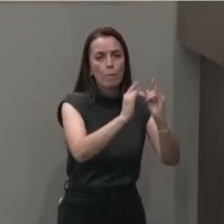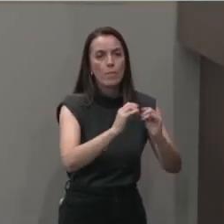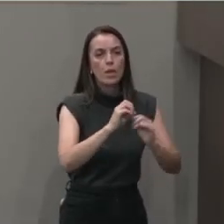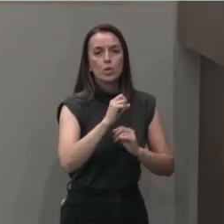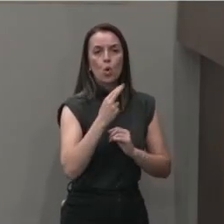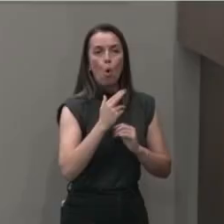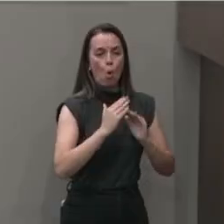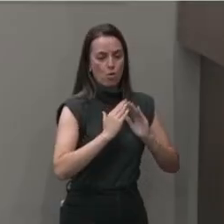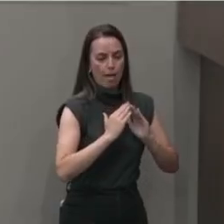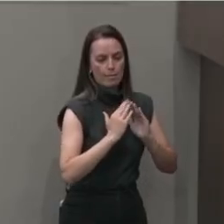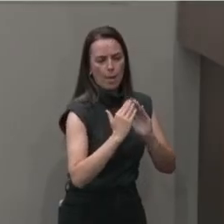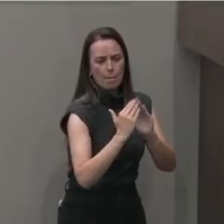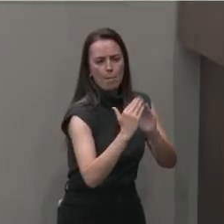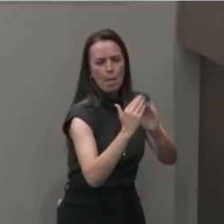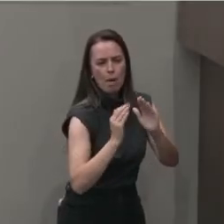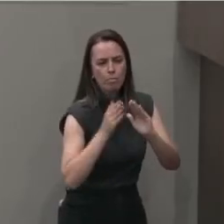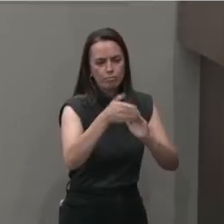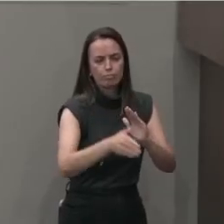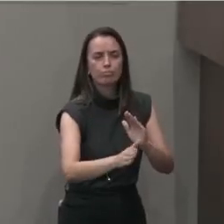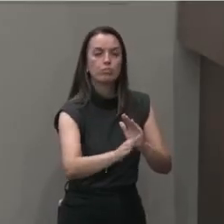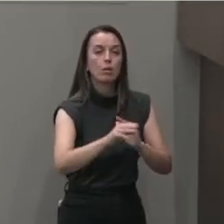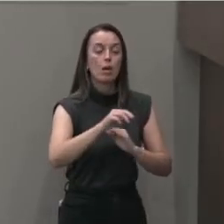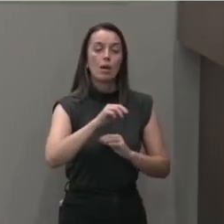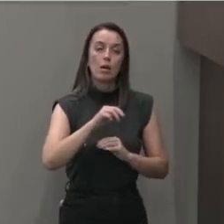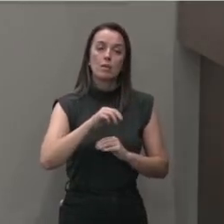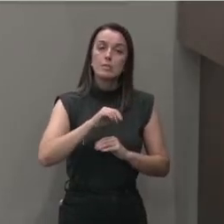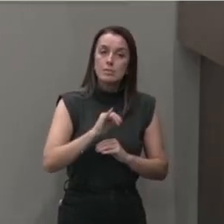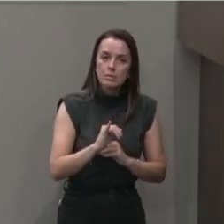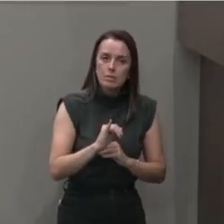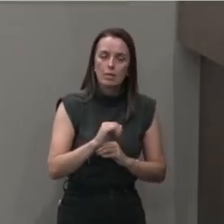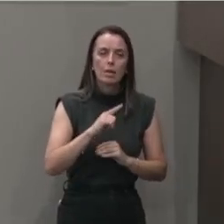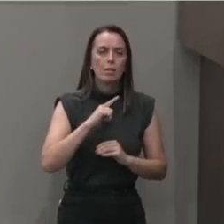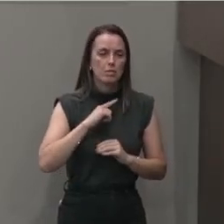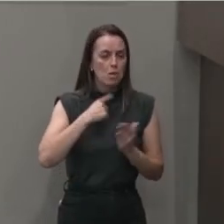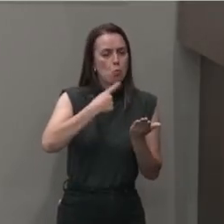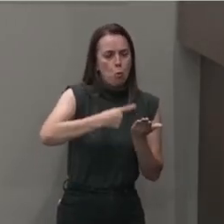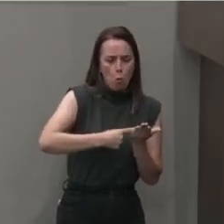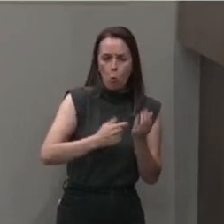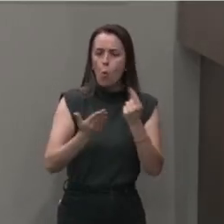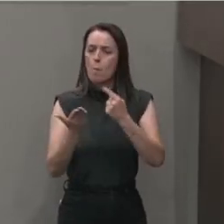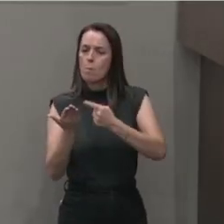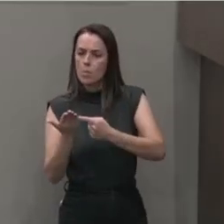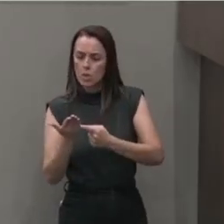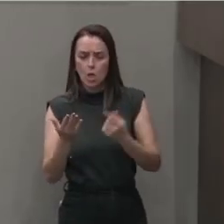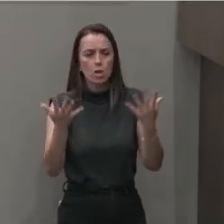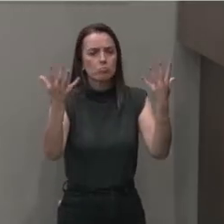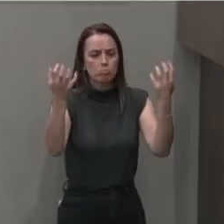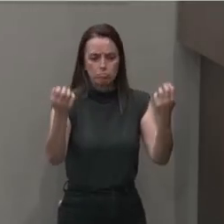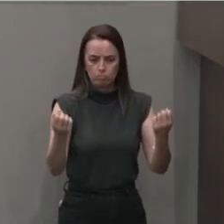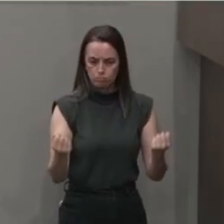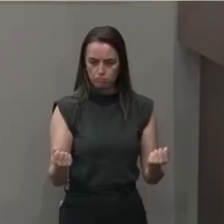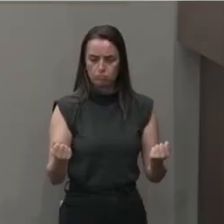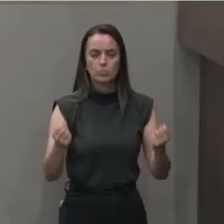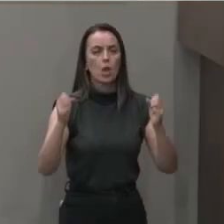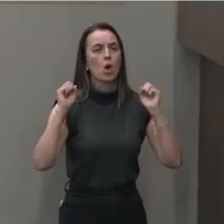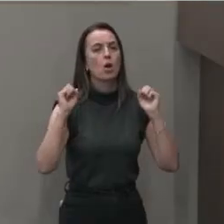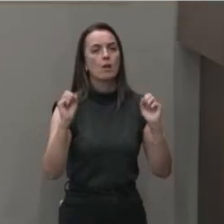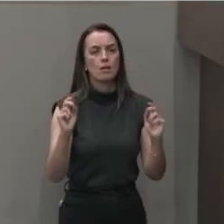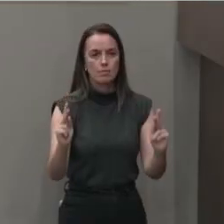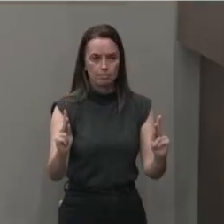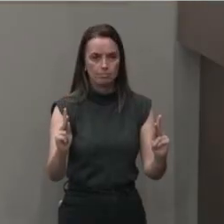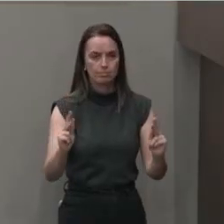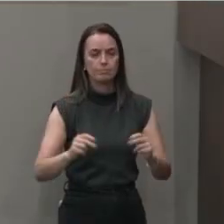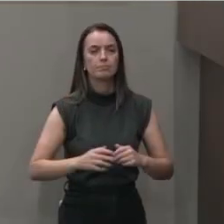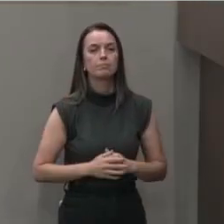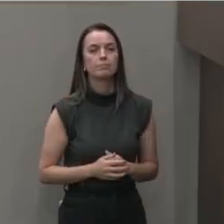portaria, salvo, ou seja, a exceção é quando houver acordo prévio entre o entregador e o recebedor